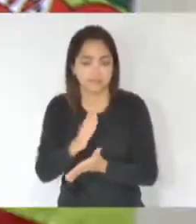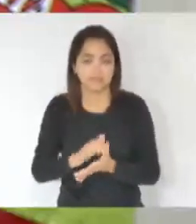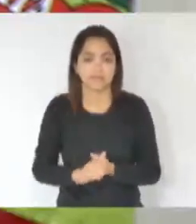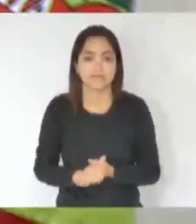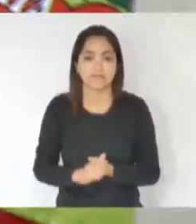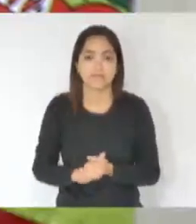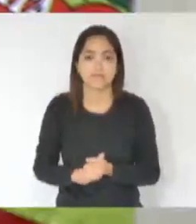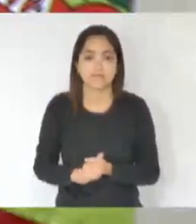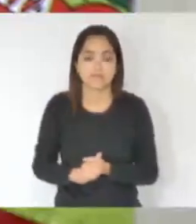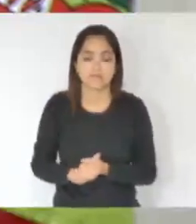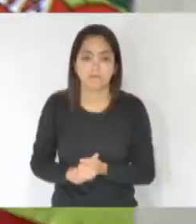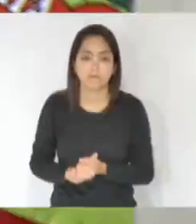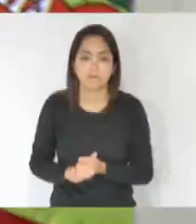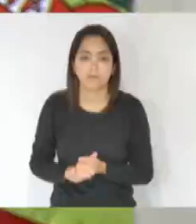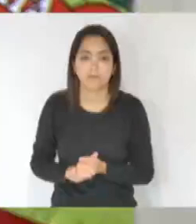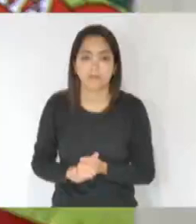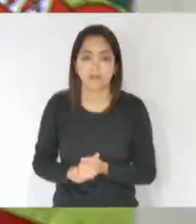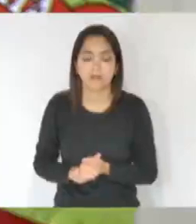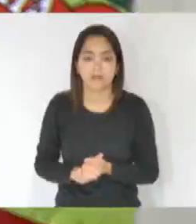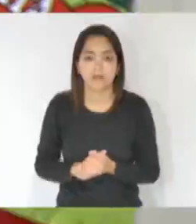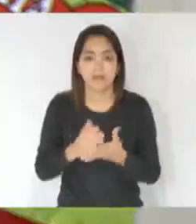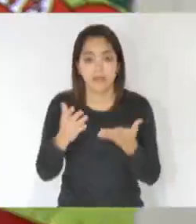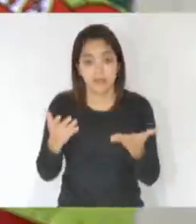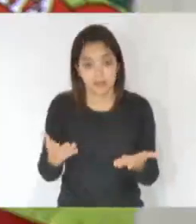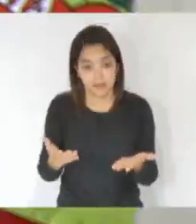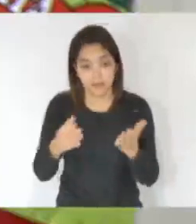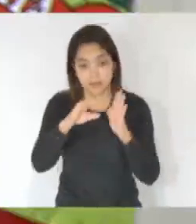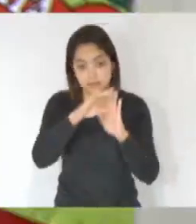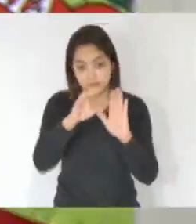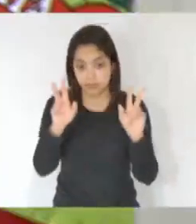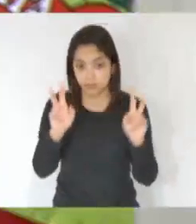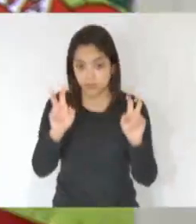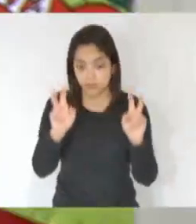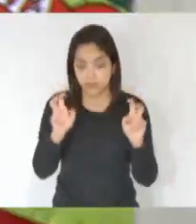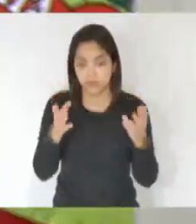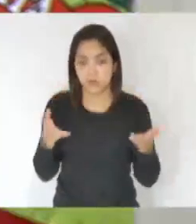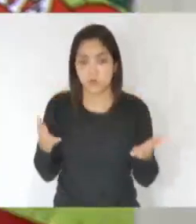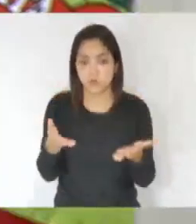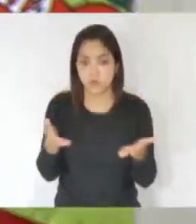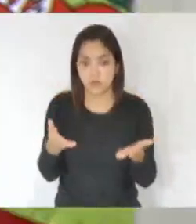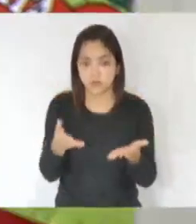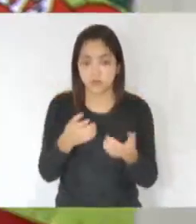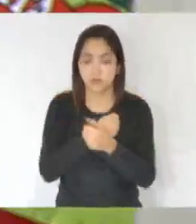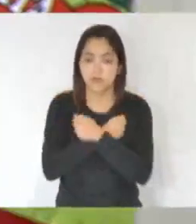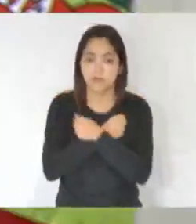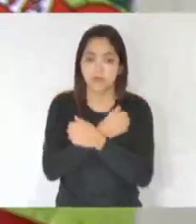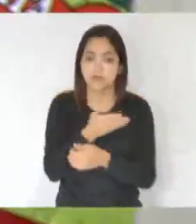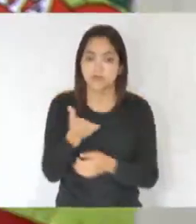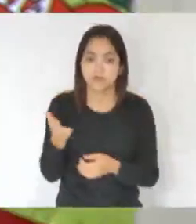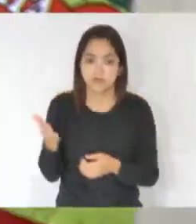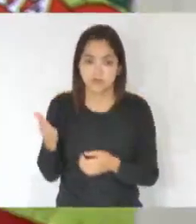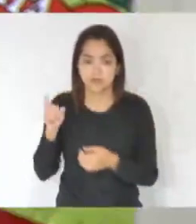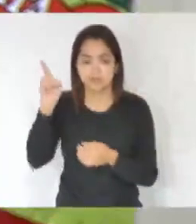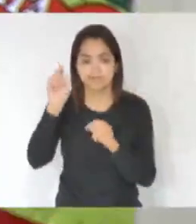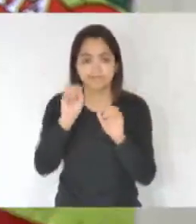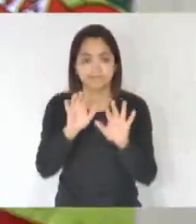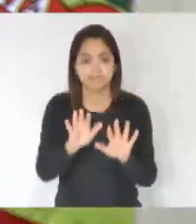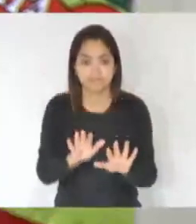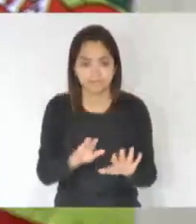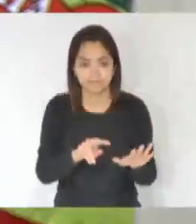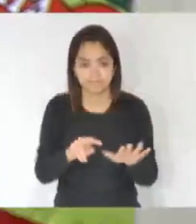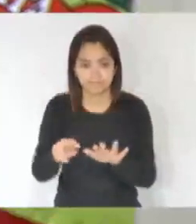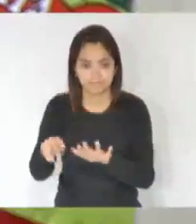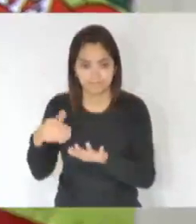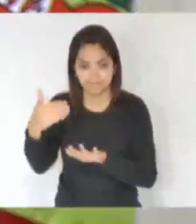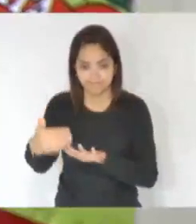né? Era essa a minha pauta de hoje. Um abraço para todos e todas e que Deus nos abençoe na semana